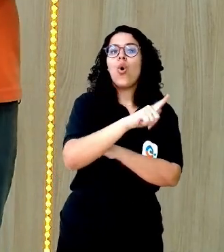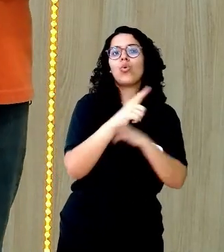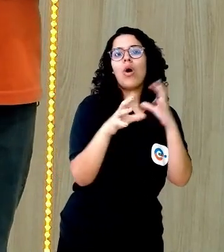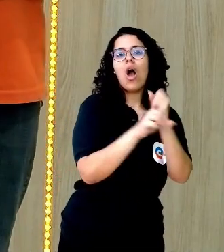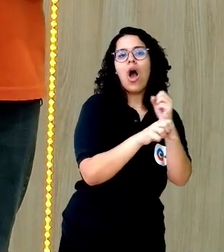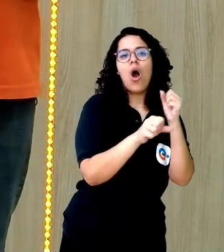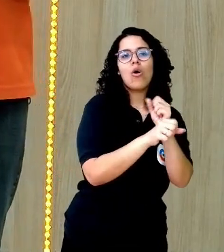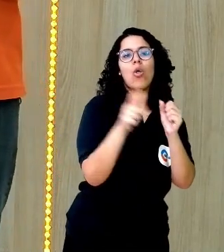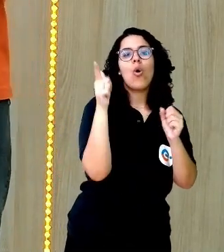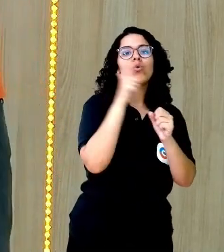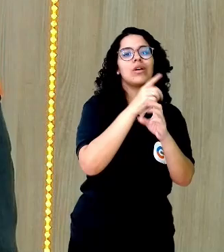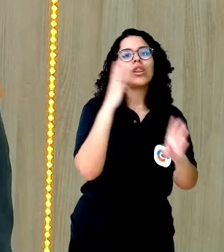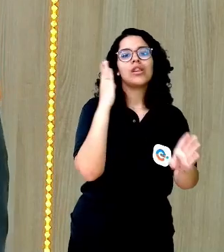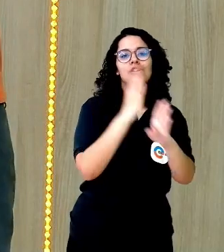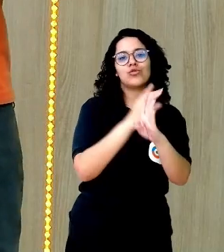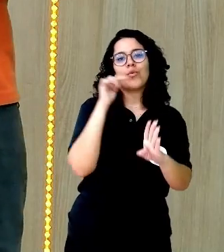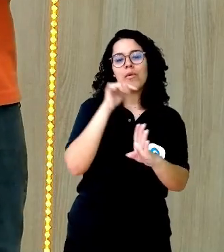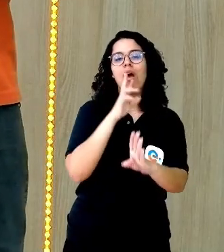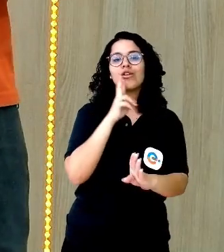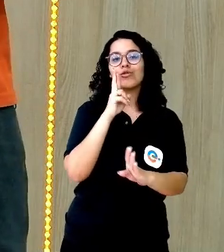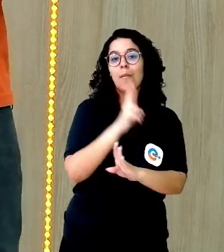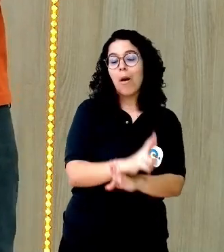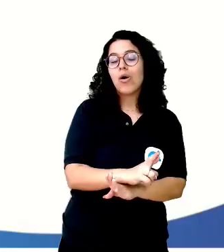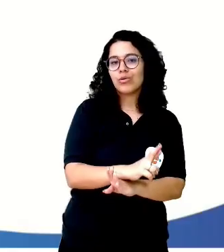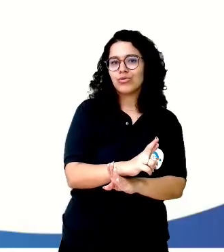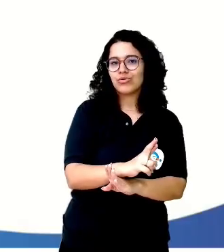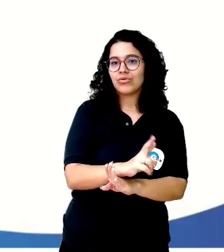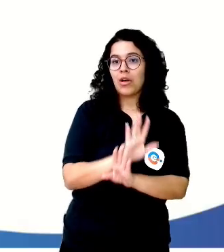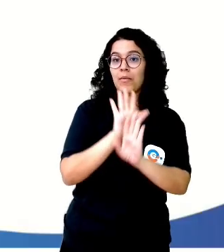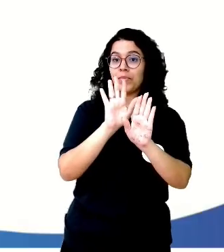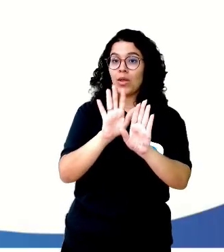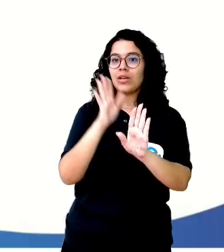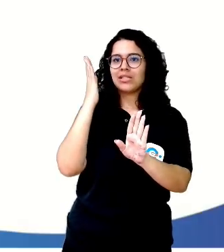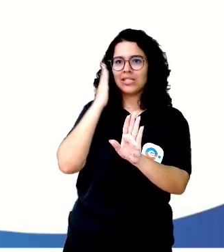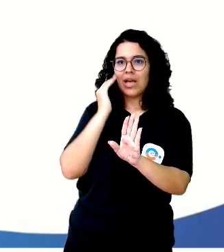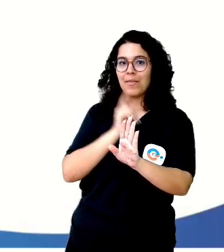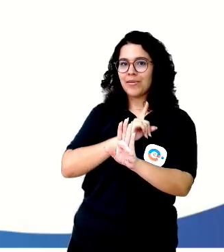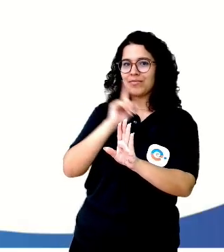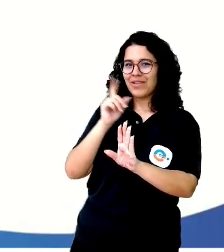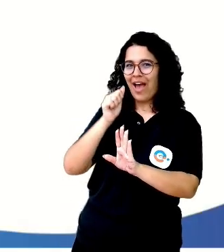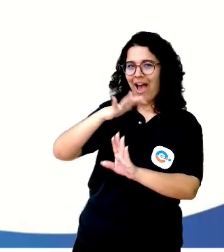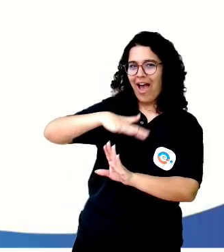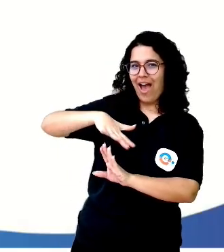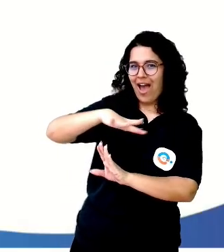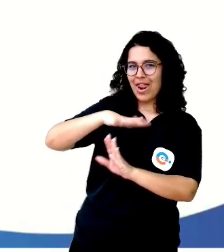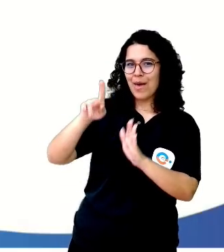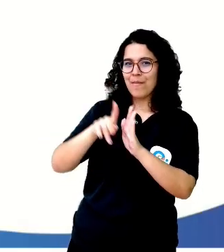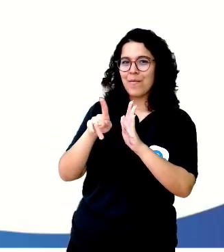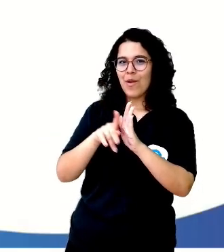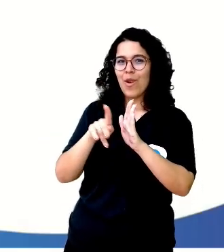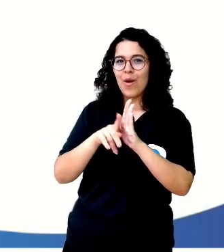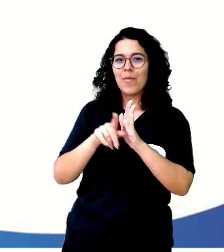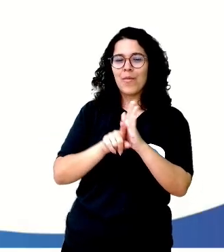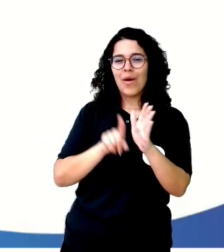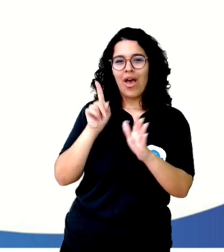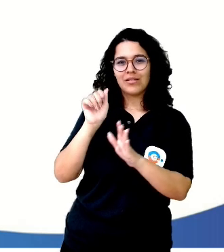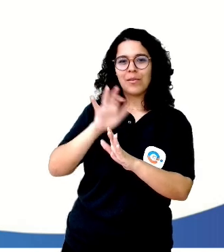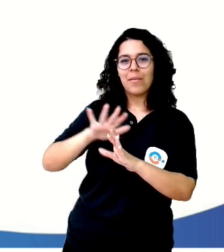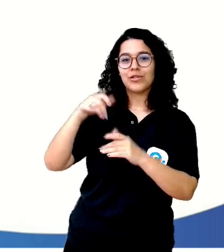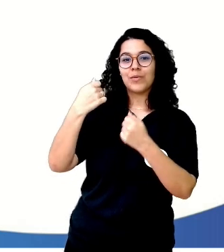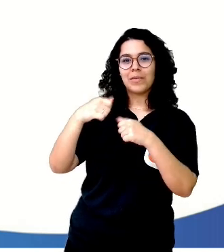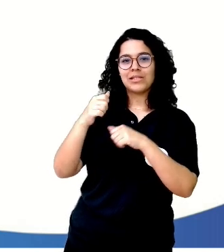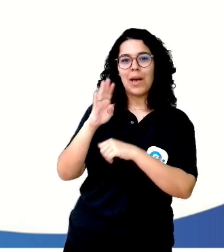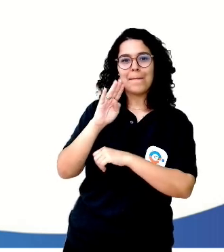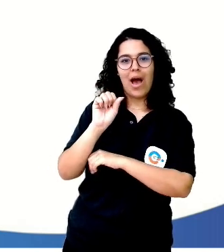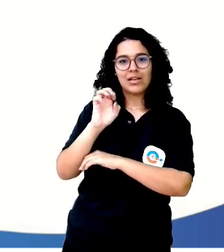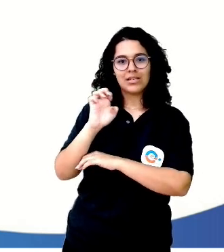bora lá. Ó, a gente sabe que área de triângulo é base vezes altura dividido por 2. Observe que eu coloquei